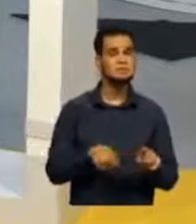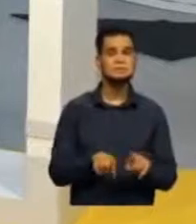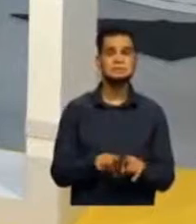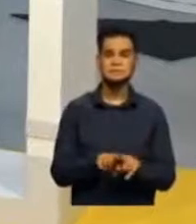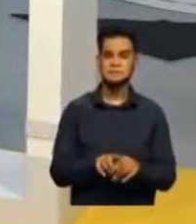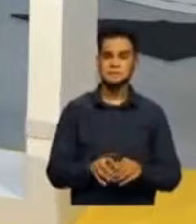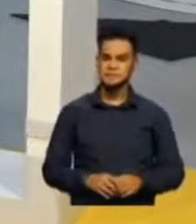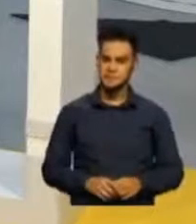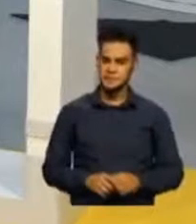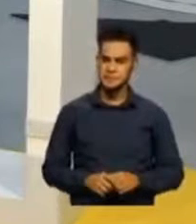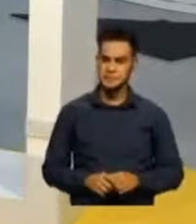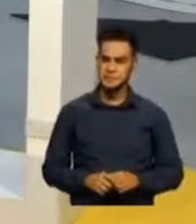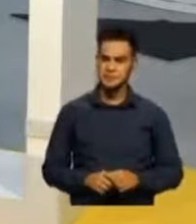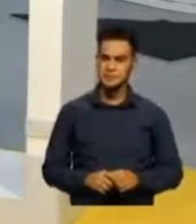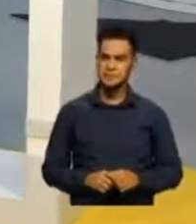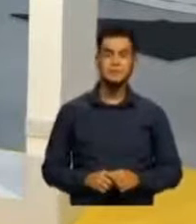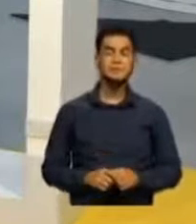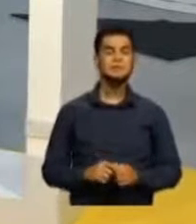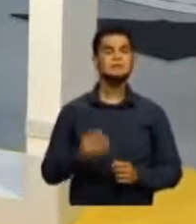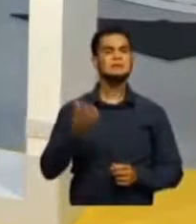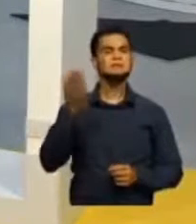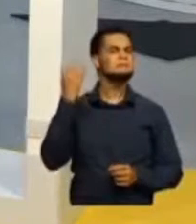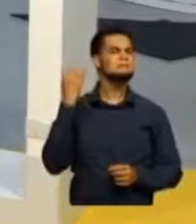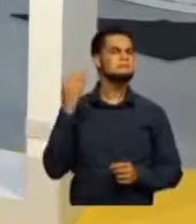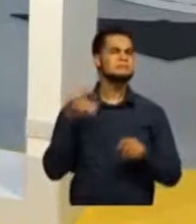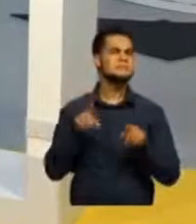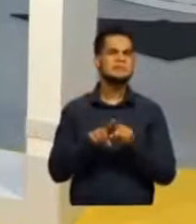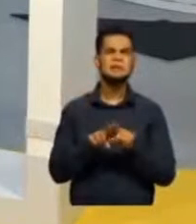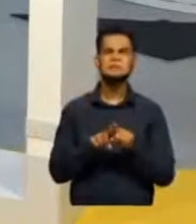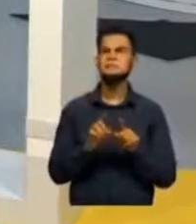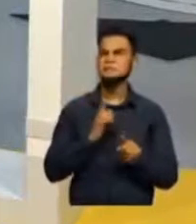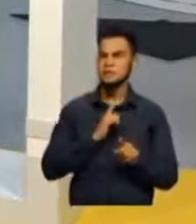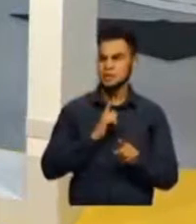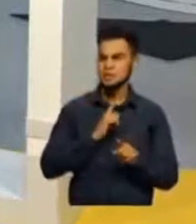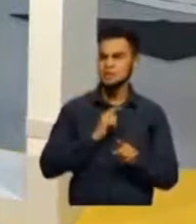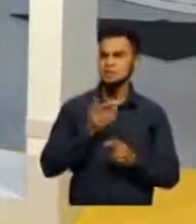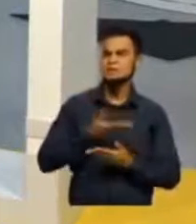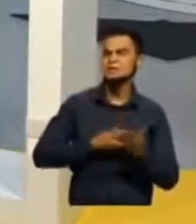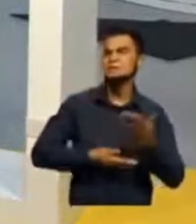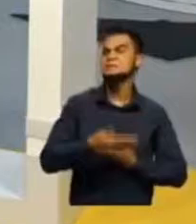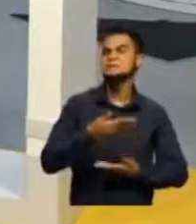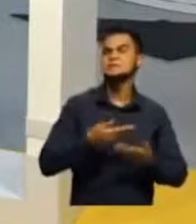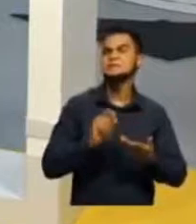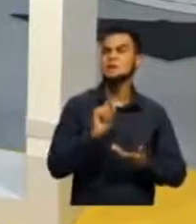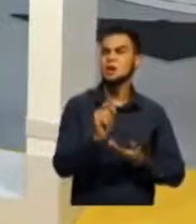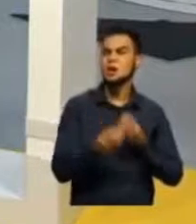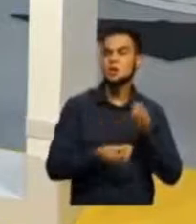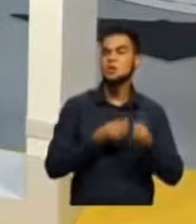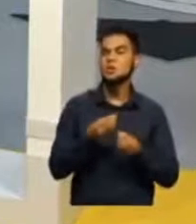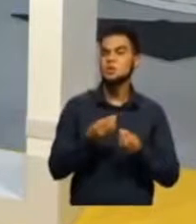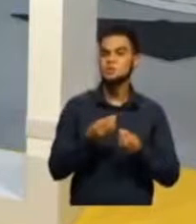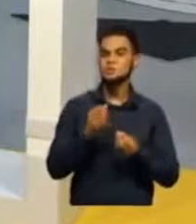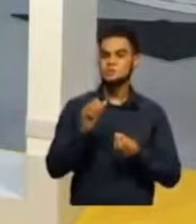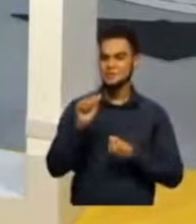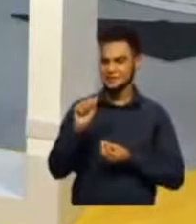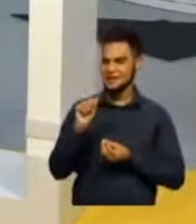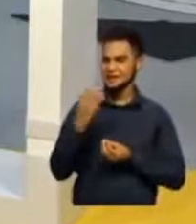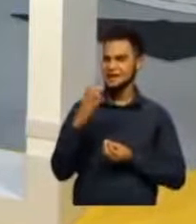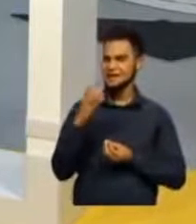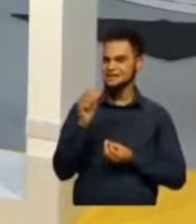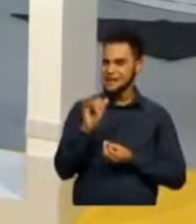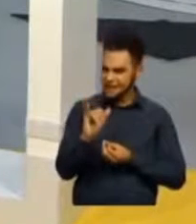tempo teve também transmissões de tripanossomo através do açaí, isso